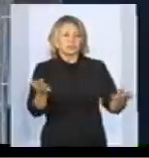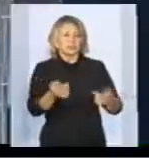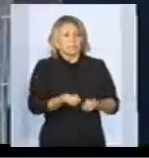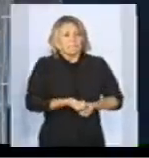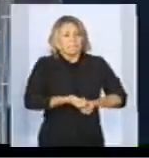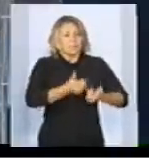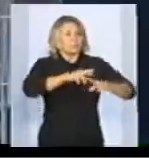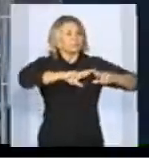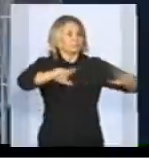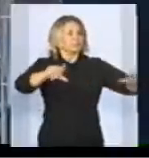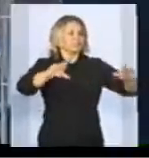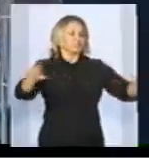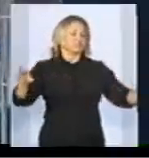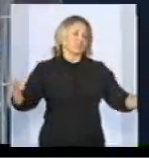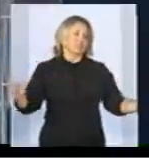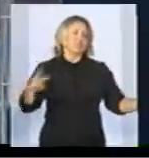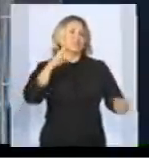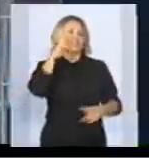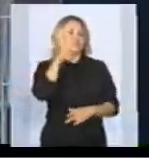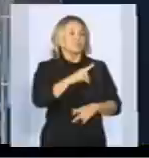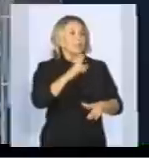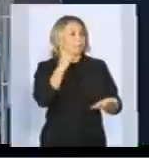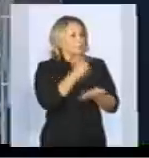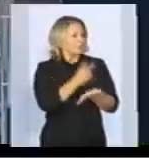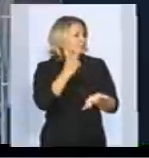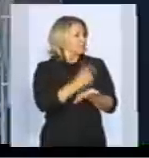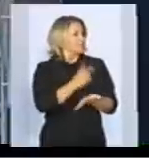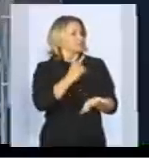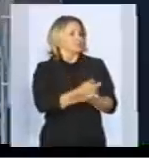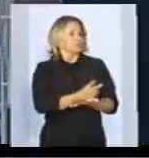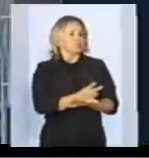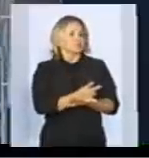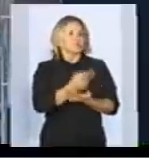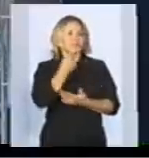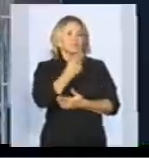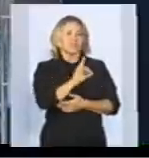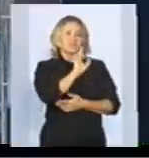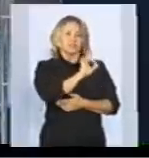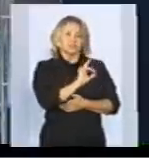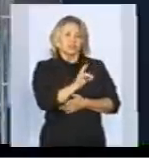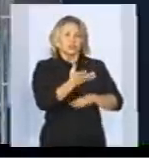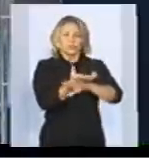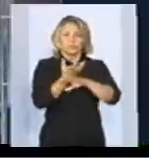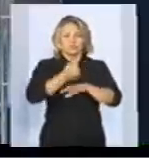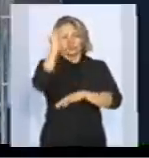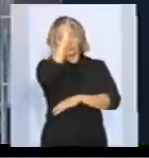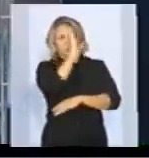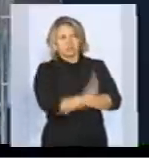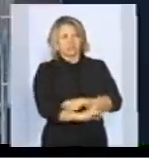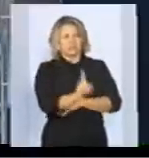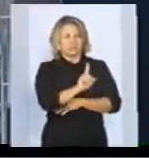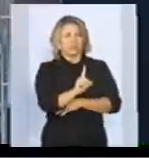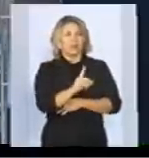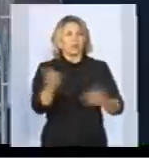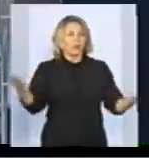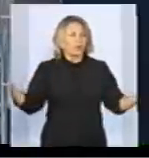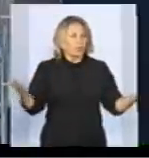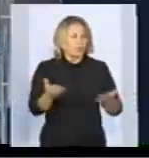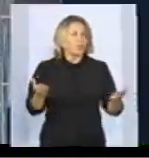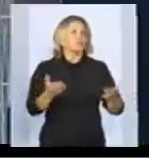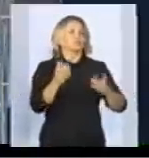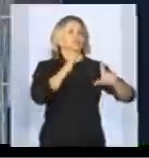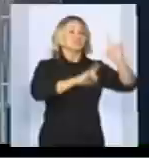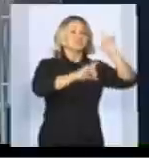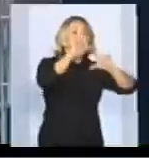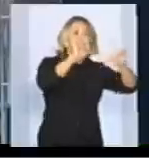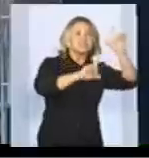pouca diversidade vemos Mais do Mesmo e aqui não me refiro apenas à questão do conteúdo Brasileiro hoje o conteúdo audiovisual que é